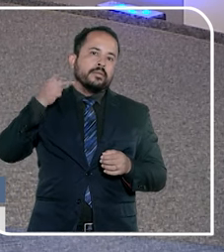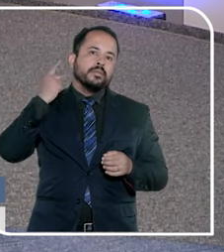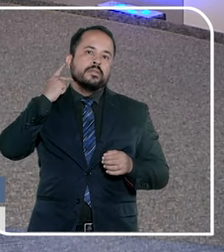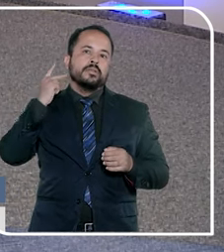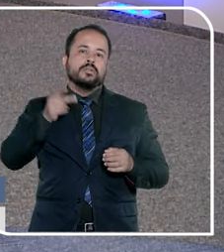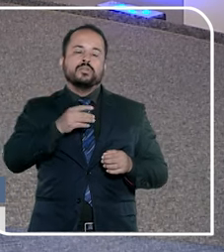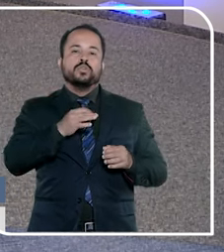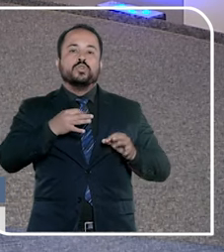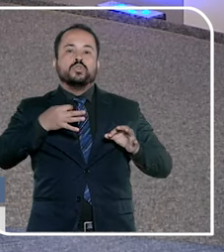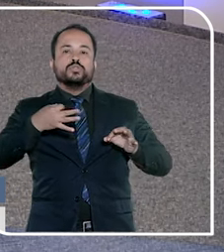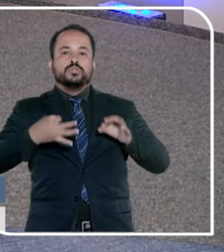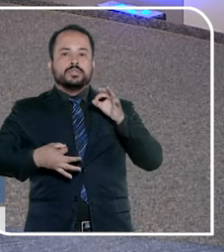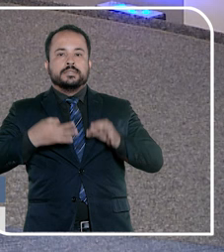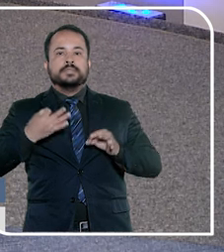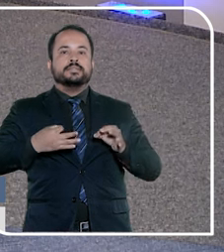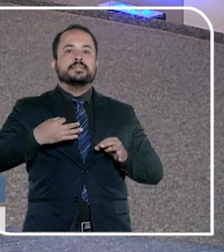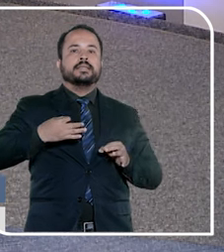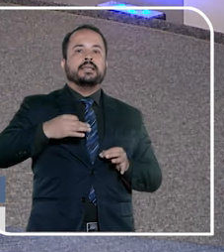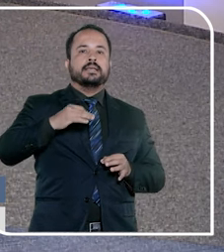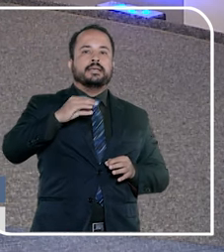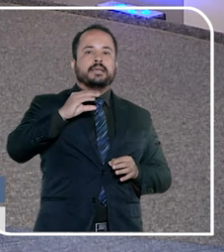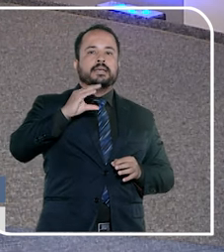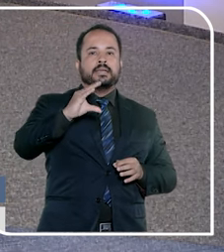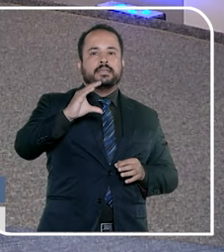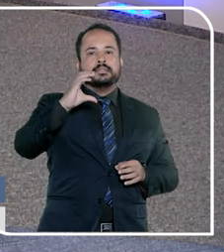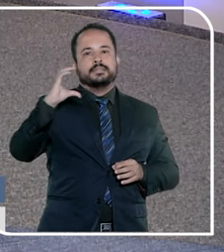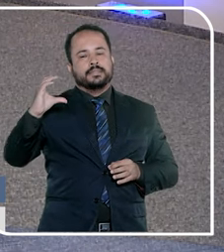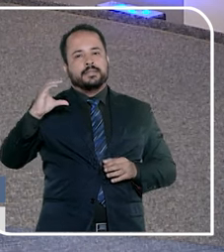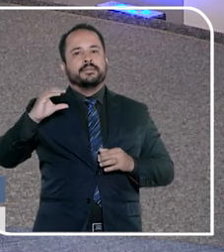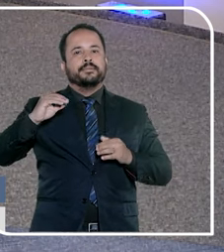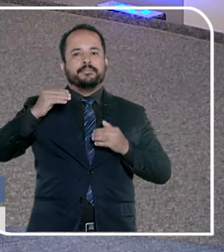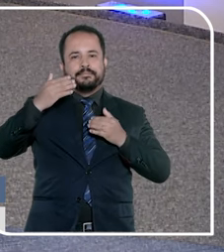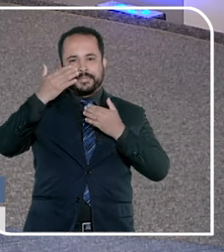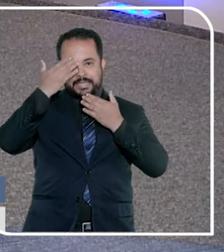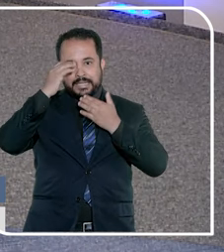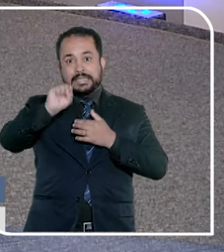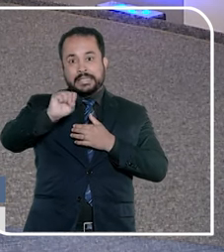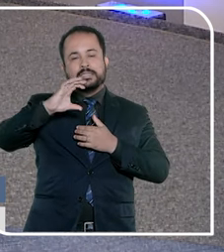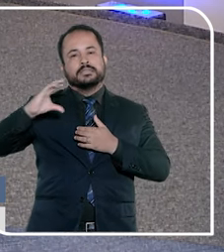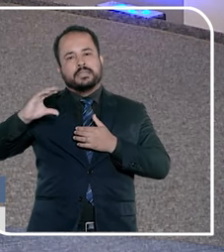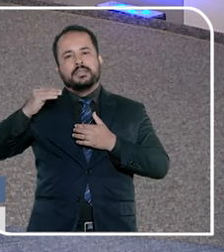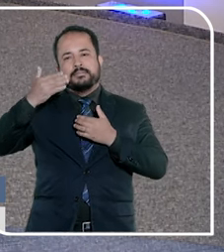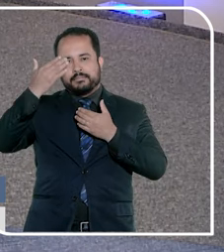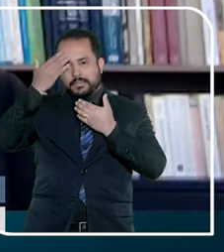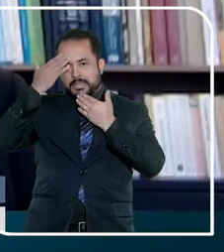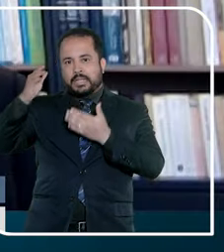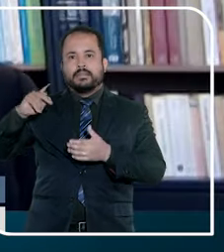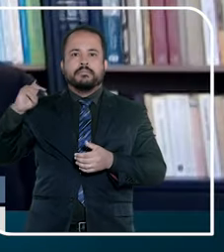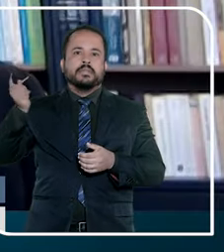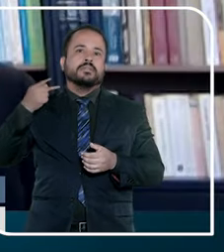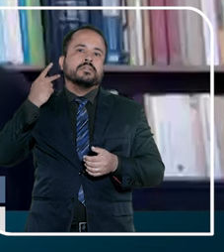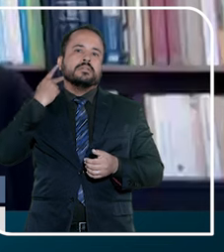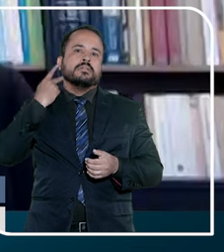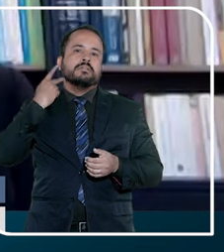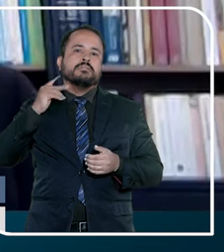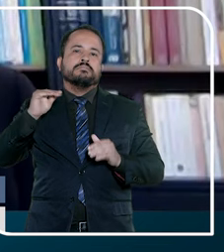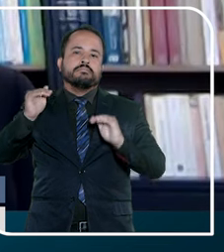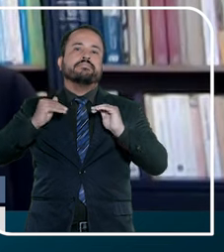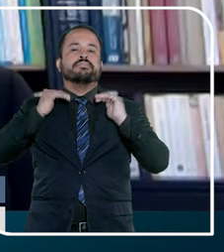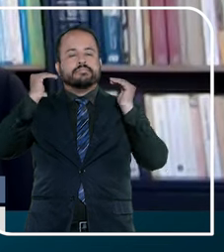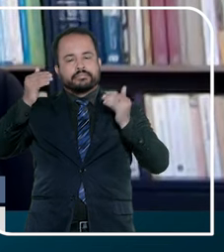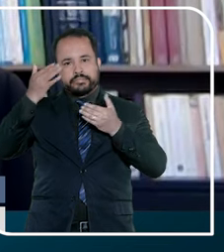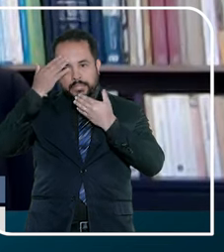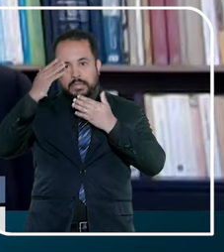Catarina Andres eisley muito obrigada procurador por participar aqui com a gente desse bate-papo ótima Eu que agradeço